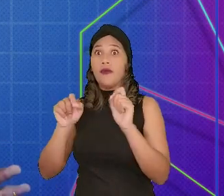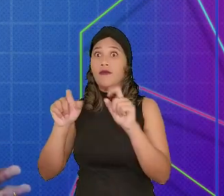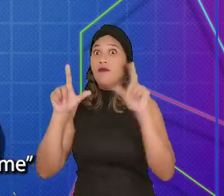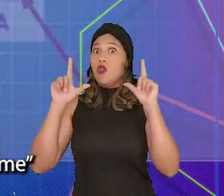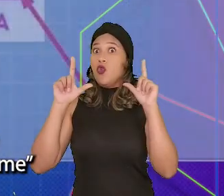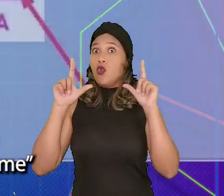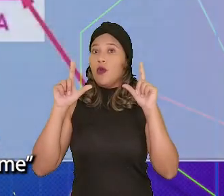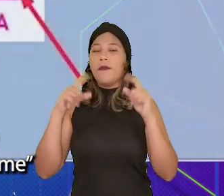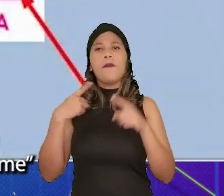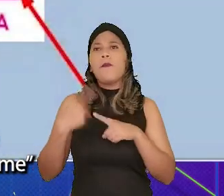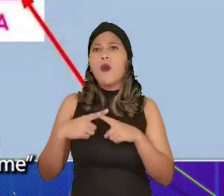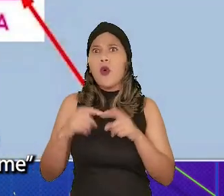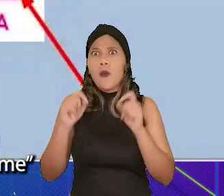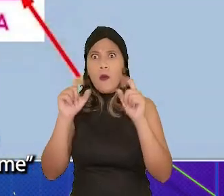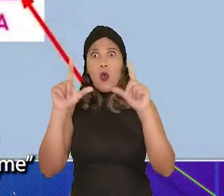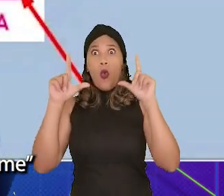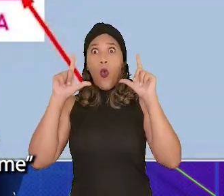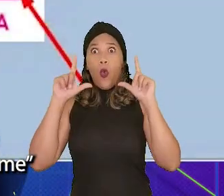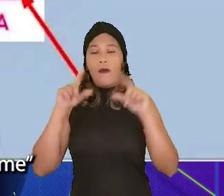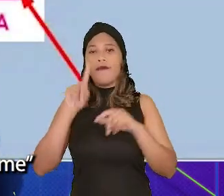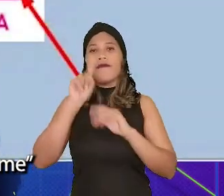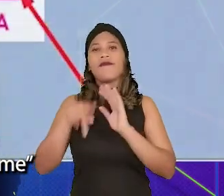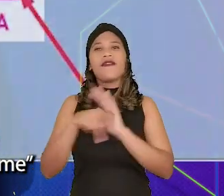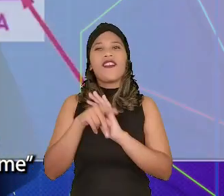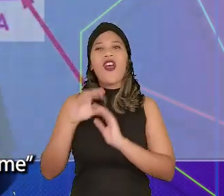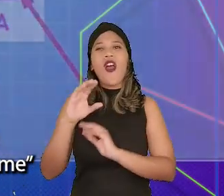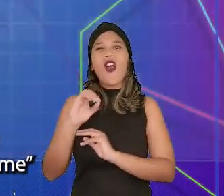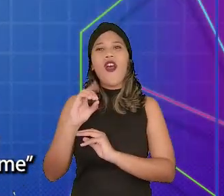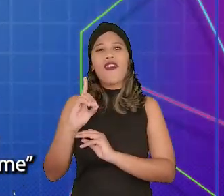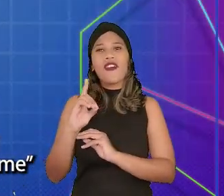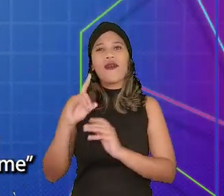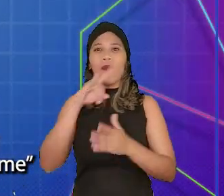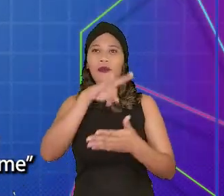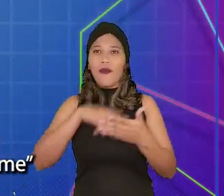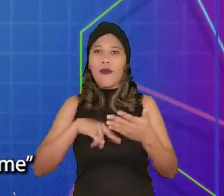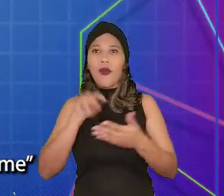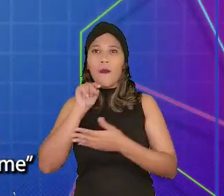em destaque. Isso acontece por conta de uma propriedade chamada de